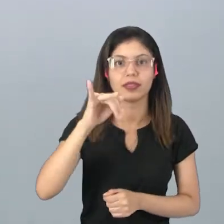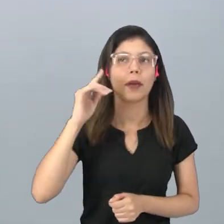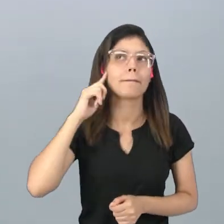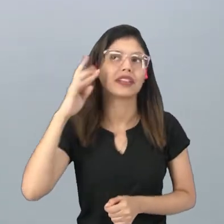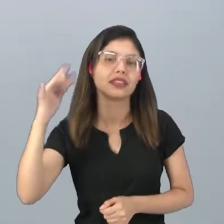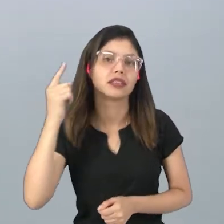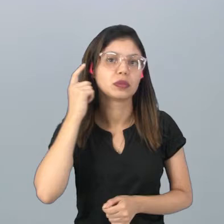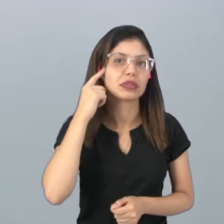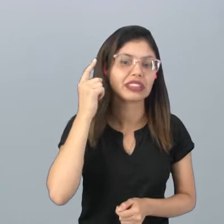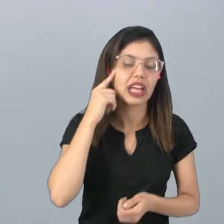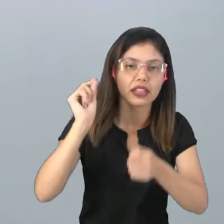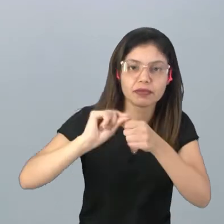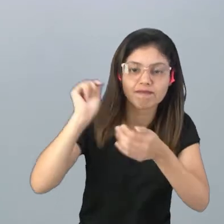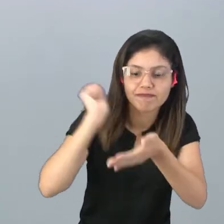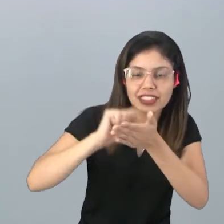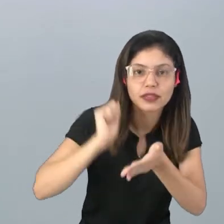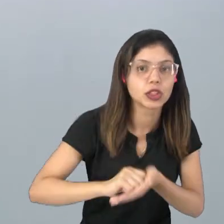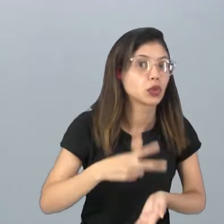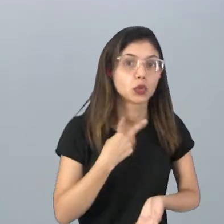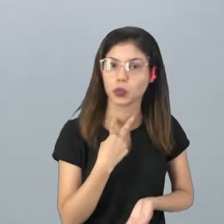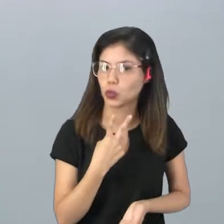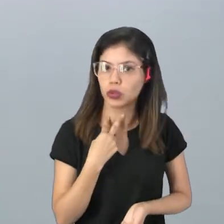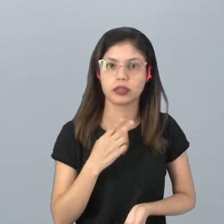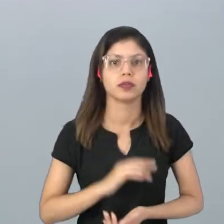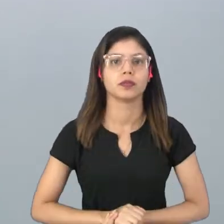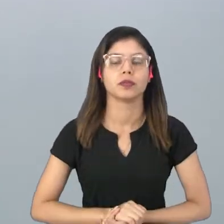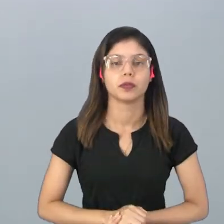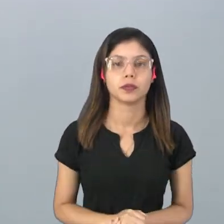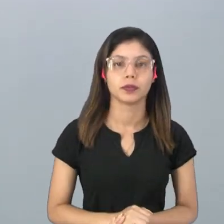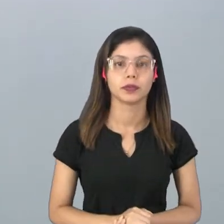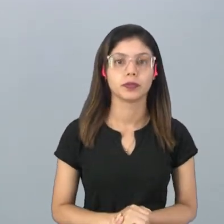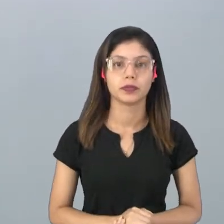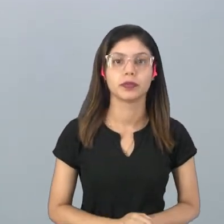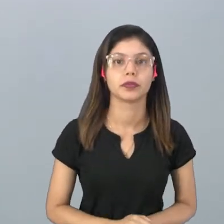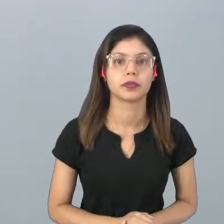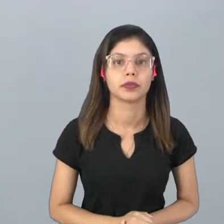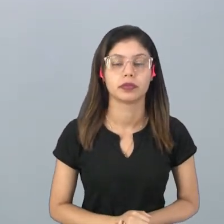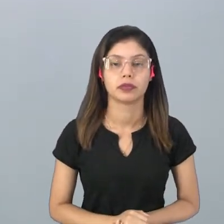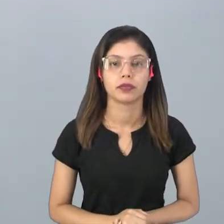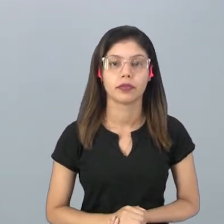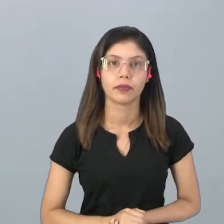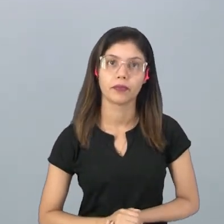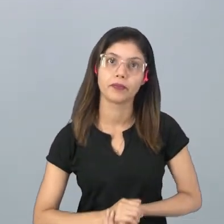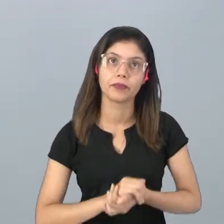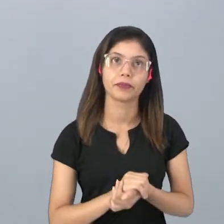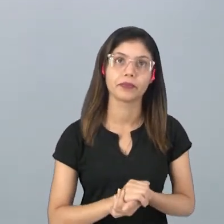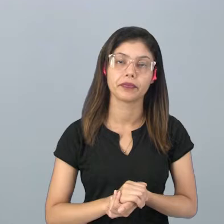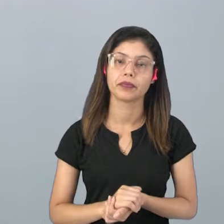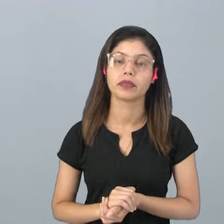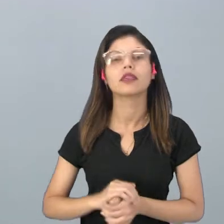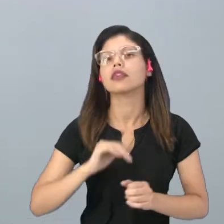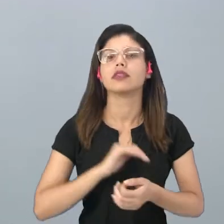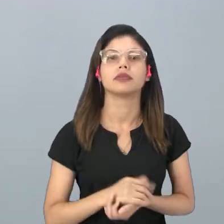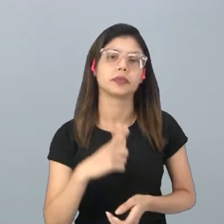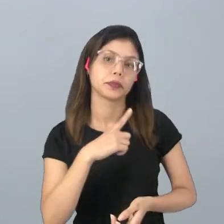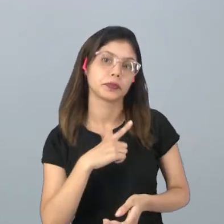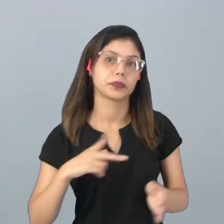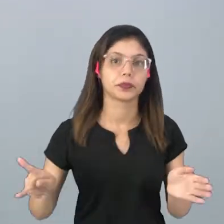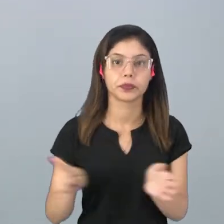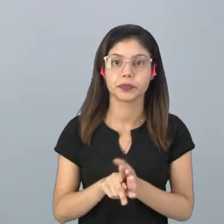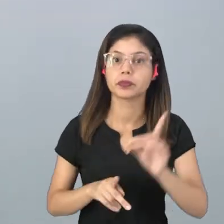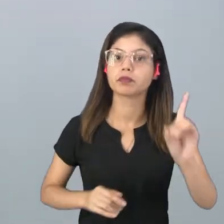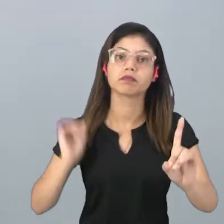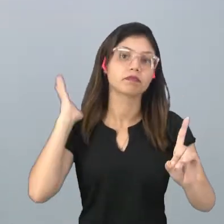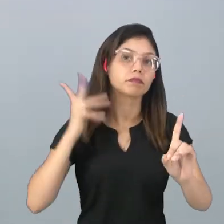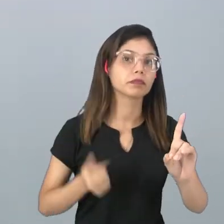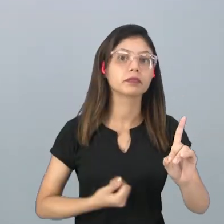ficar inventando. Diferente de outros tipos de texto que eu posso produzir usando a minha criatividade ou a minha imaginação. A biografia